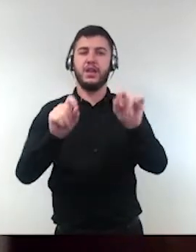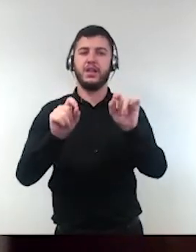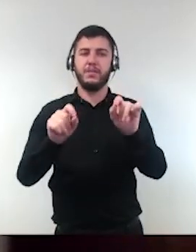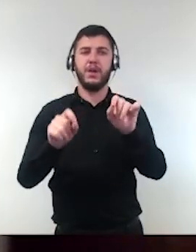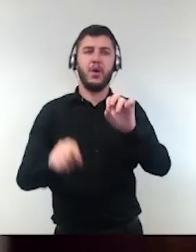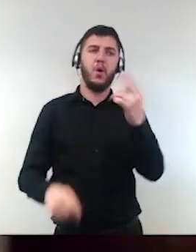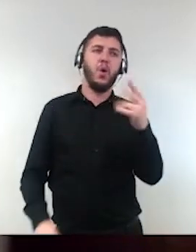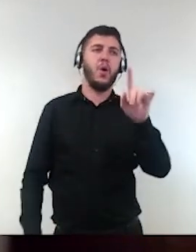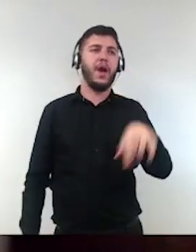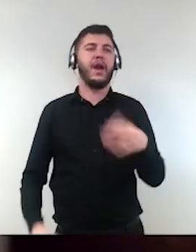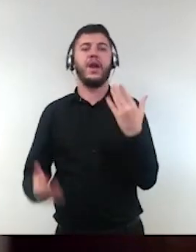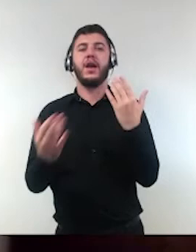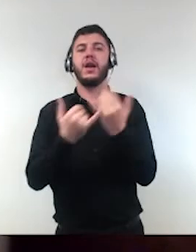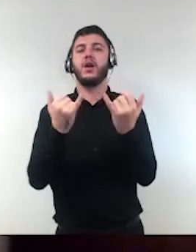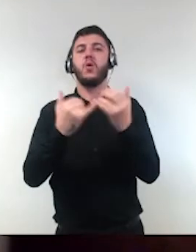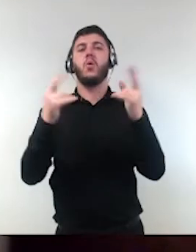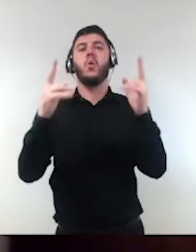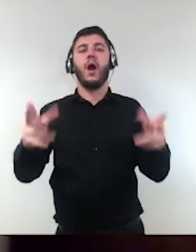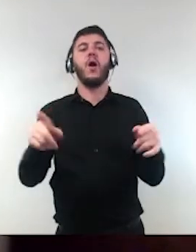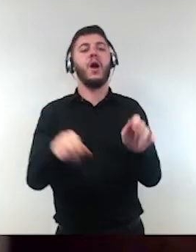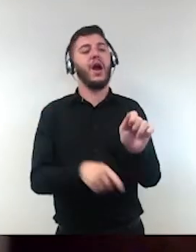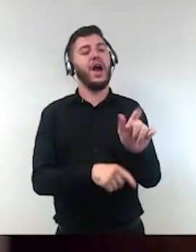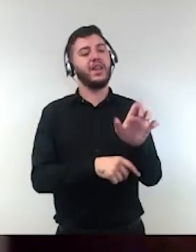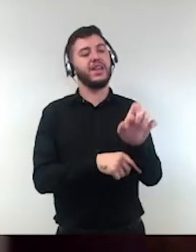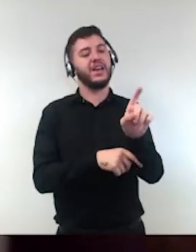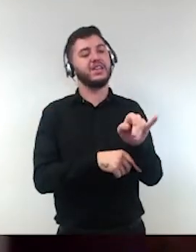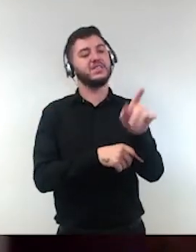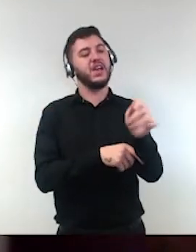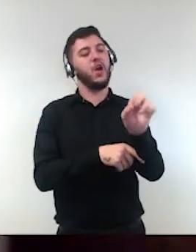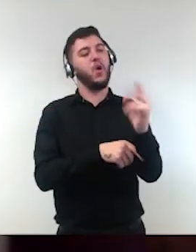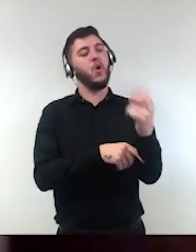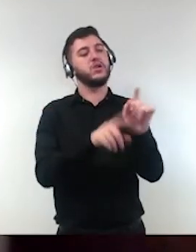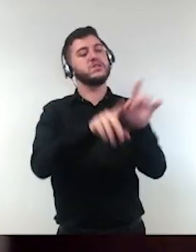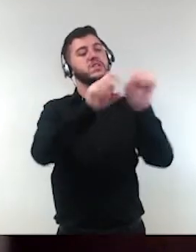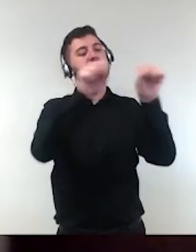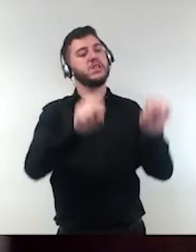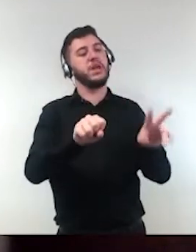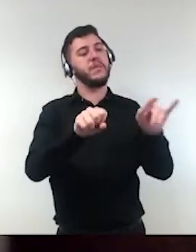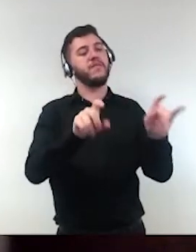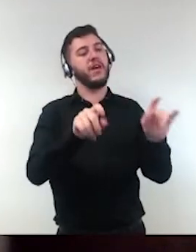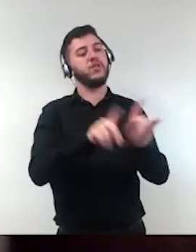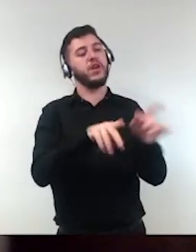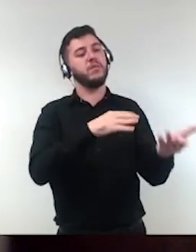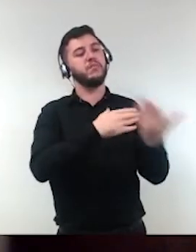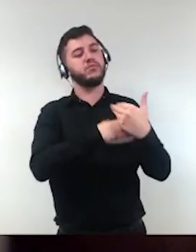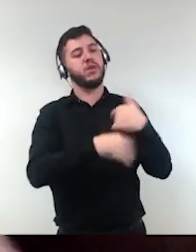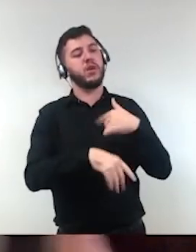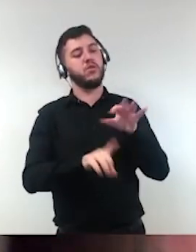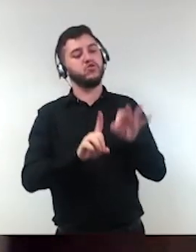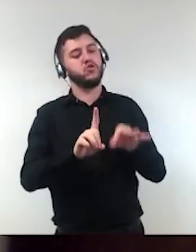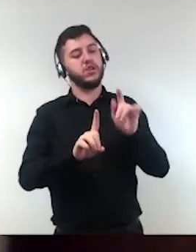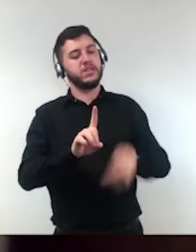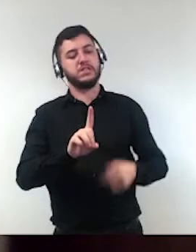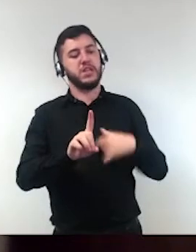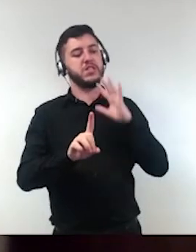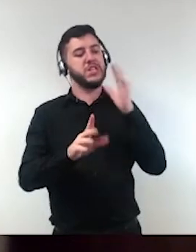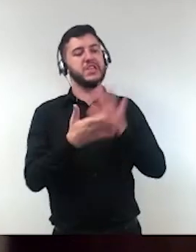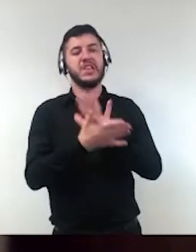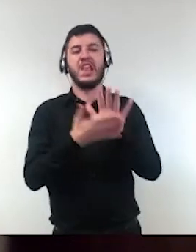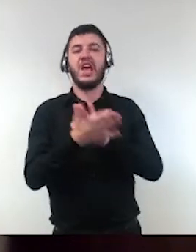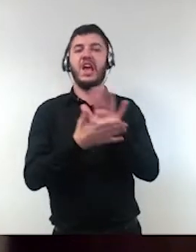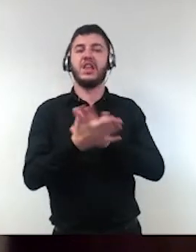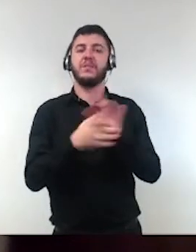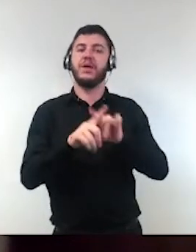Alexia, um sistema que vai decidir pelos juízes. Não vejo esse cenário, como também não vejo